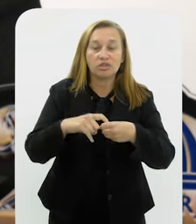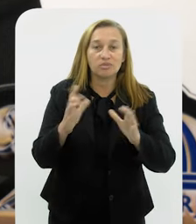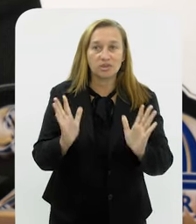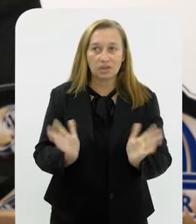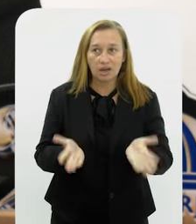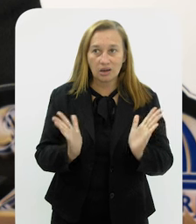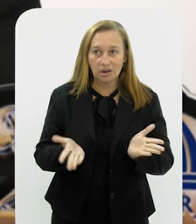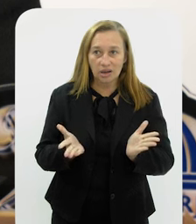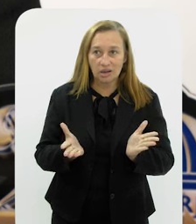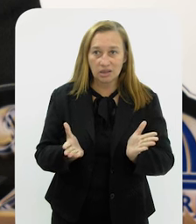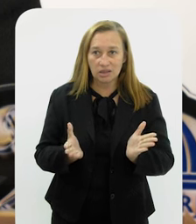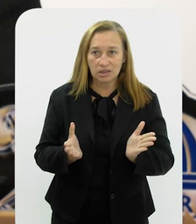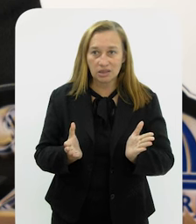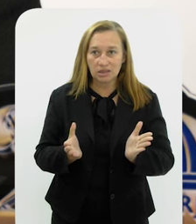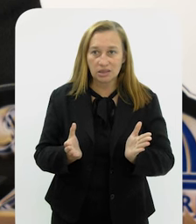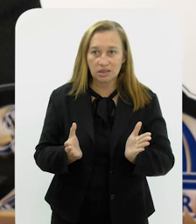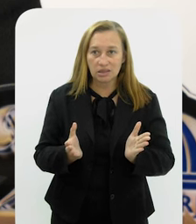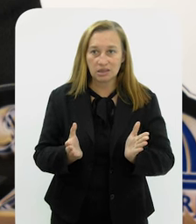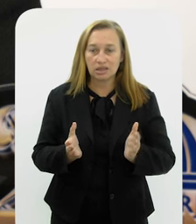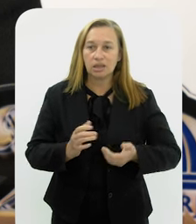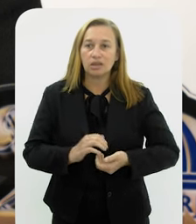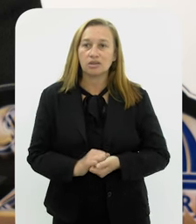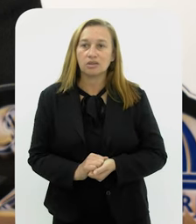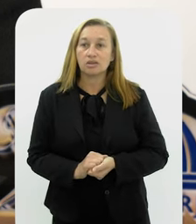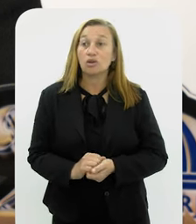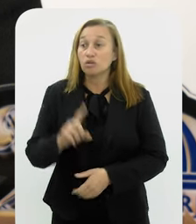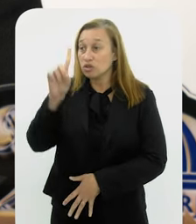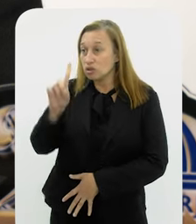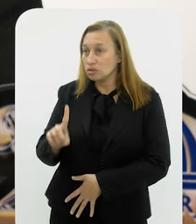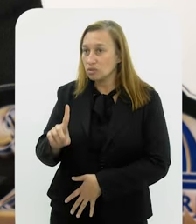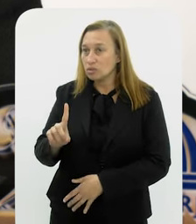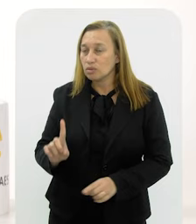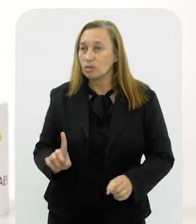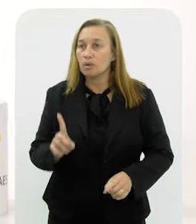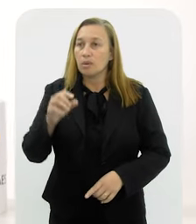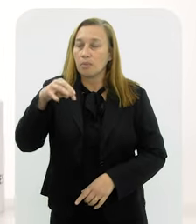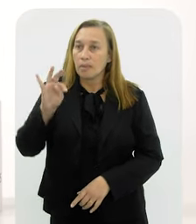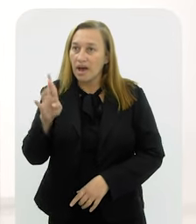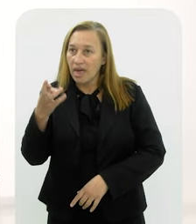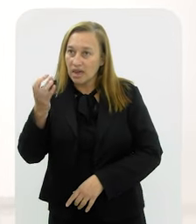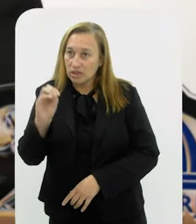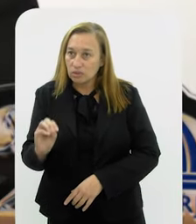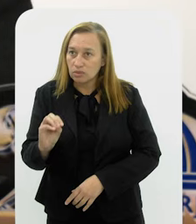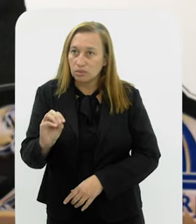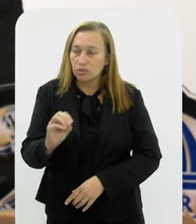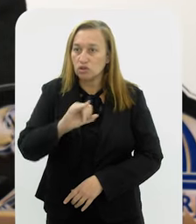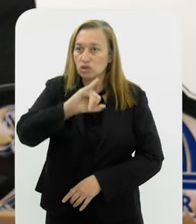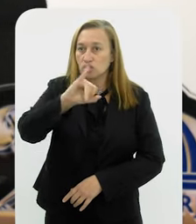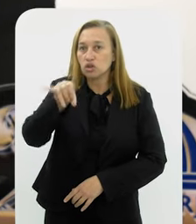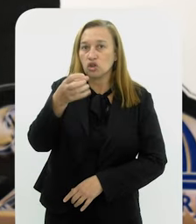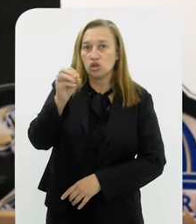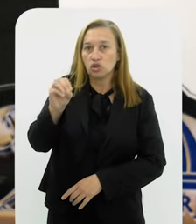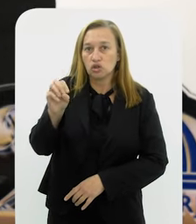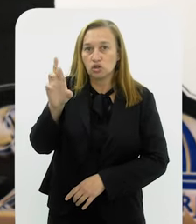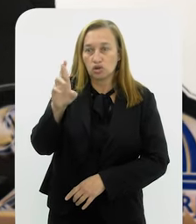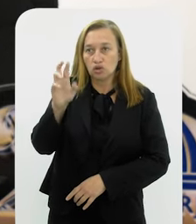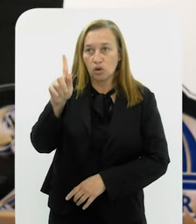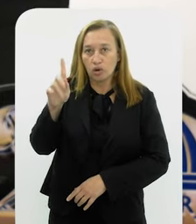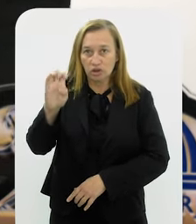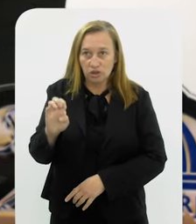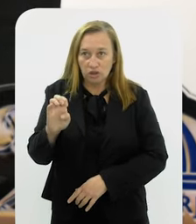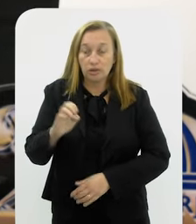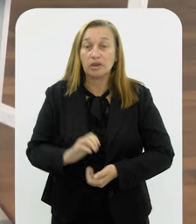Voltamos agora no nosso Quintas com Quintais, entrevistando o diretor, maestro Jorge Cardoso. Sim. Jorge, vamos falar um